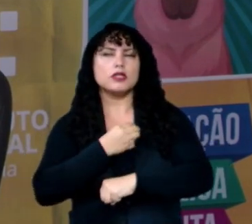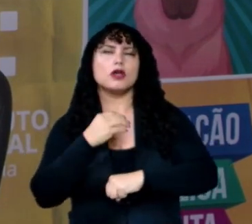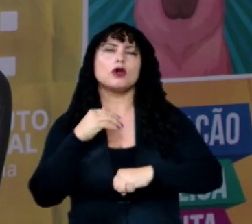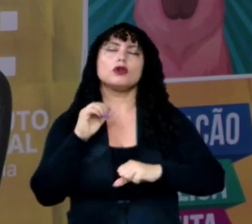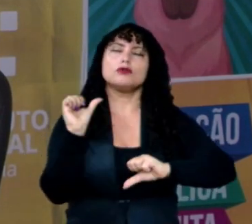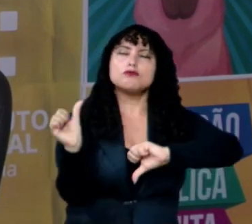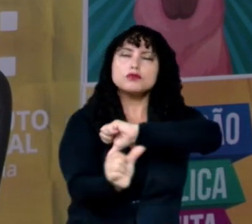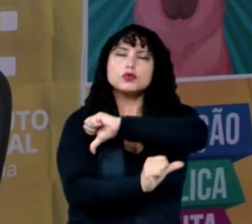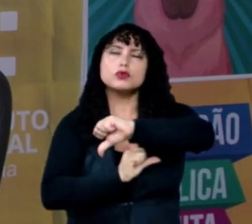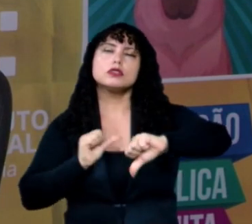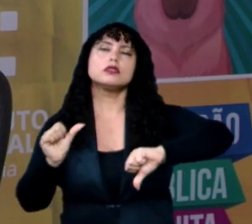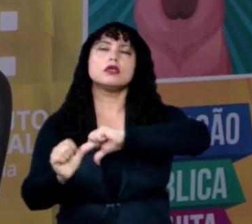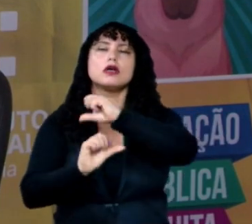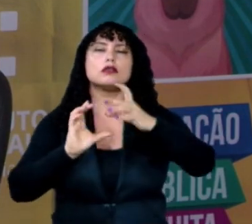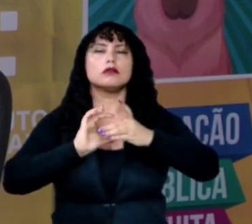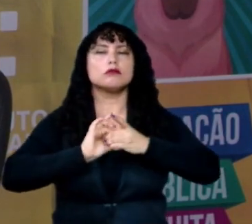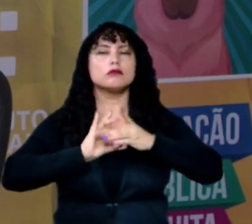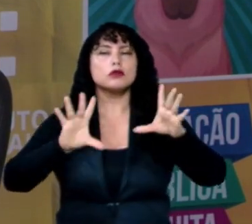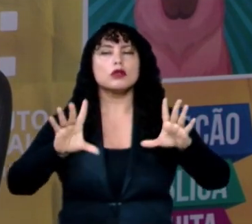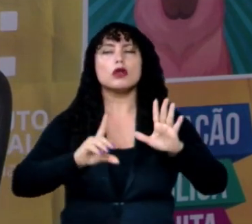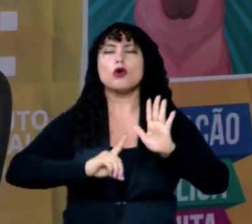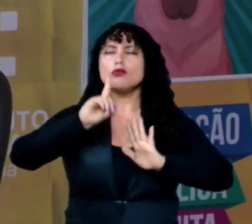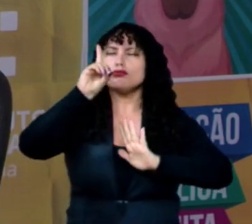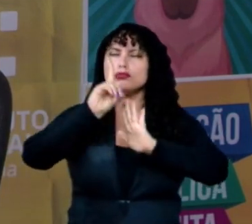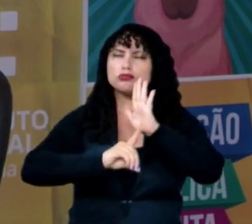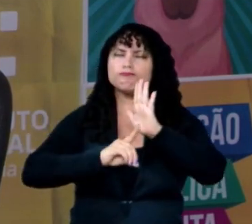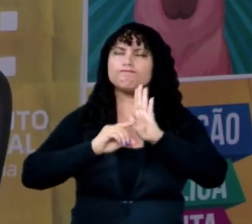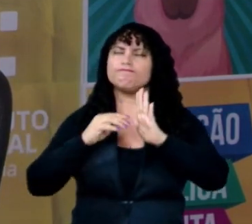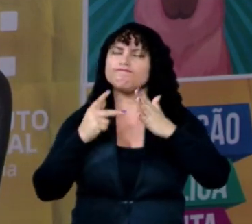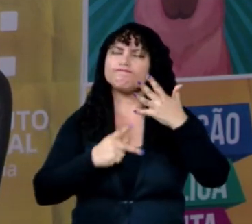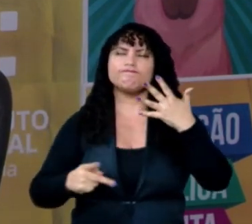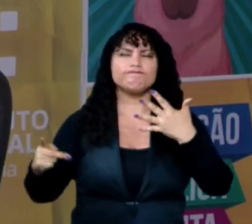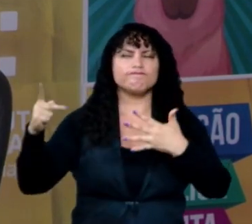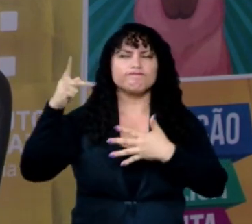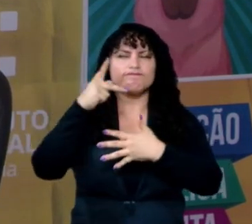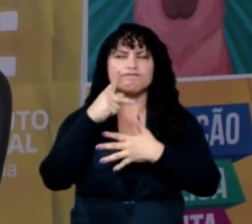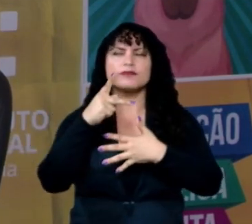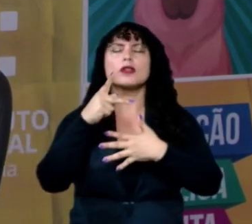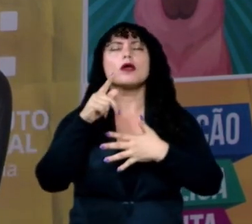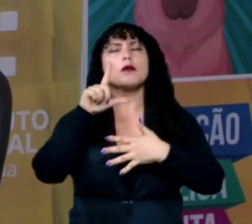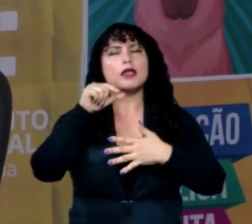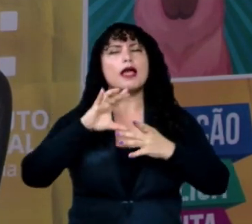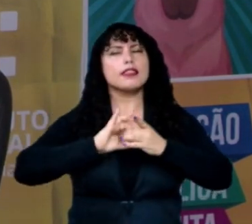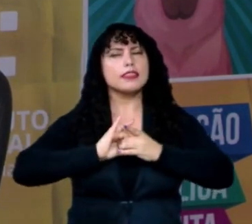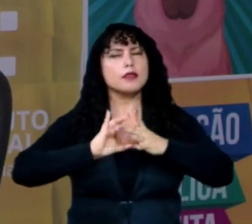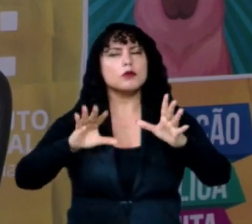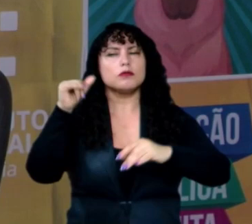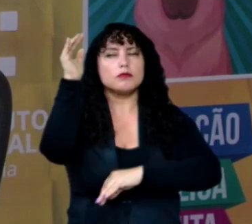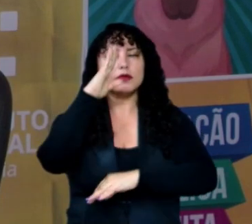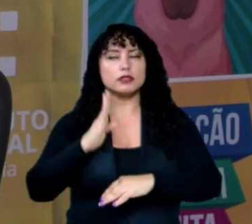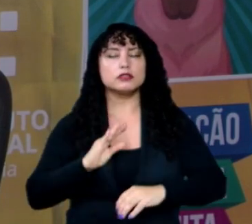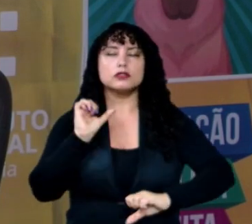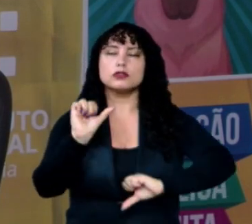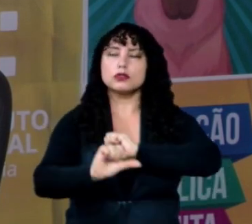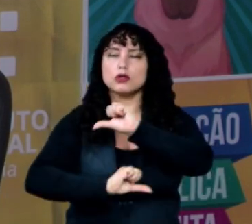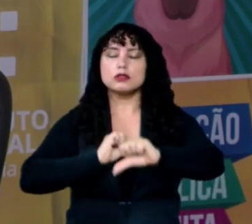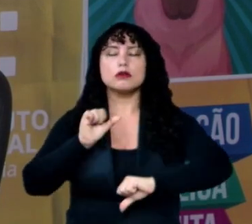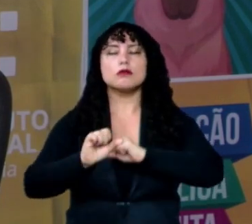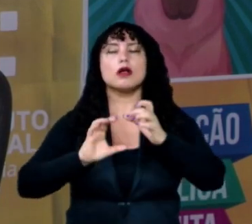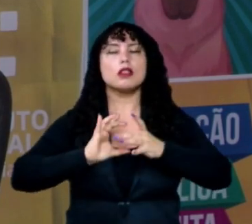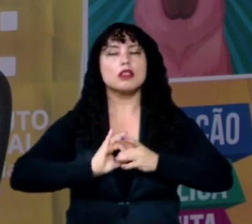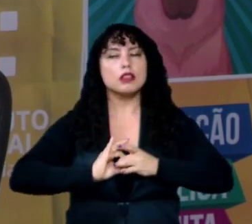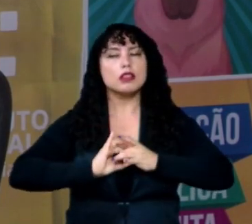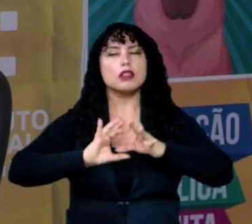de redemocratização, como um direito fundamental para que, de fato, a democracia brasileira se tornasse uma